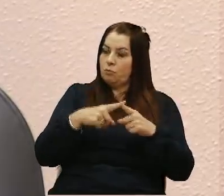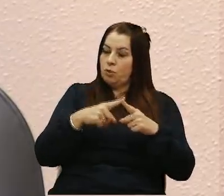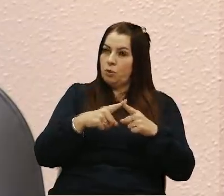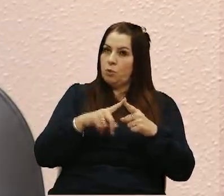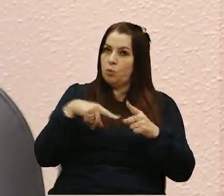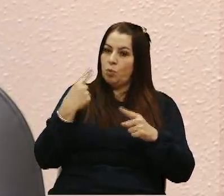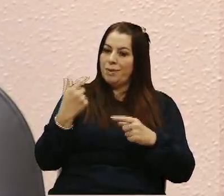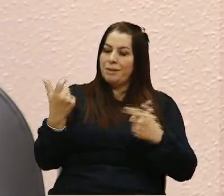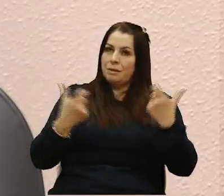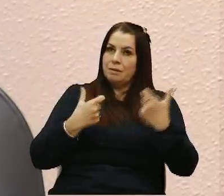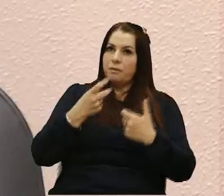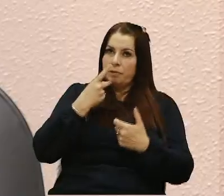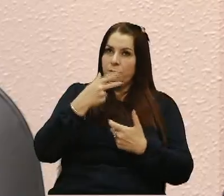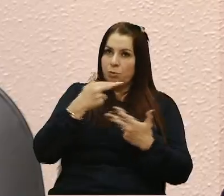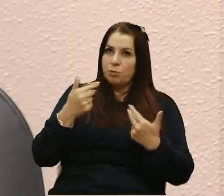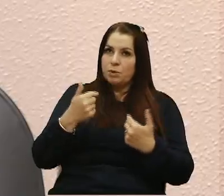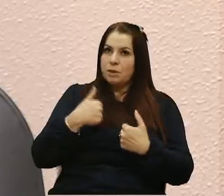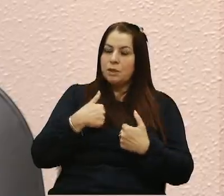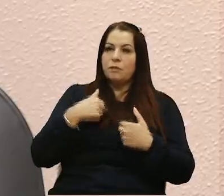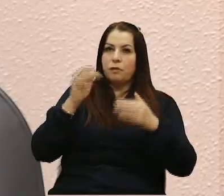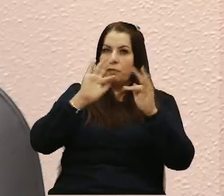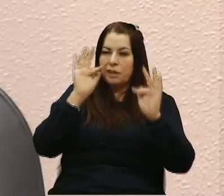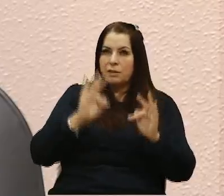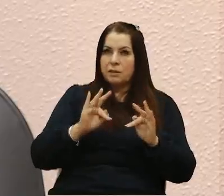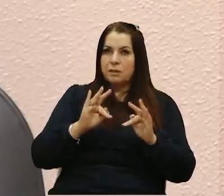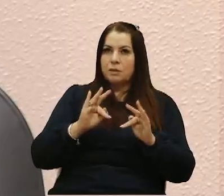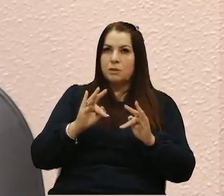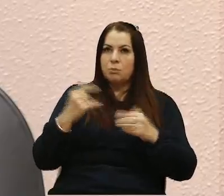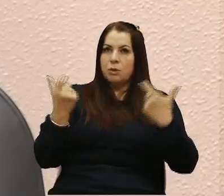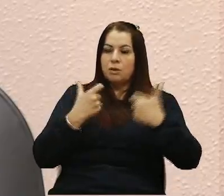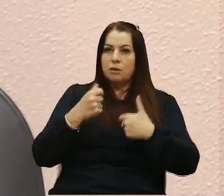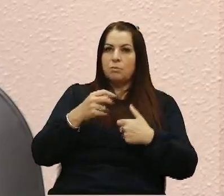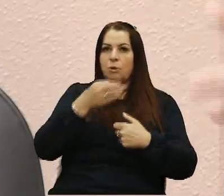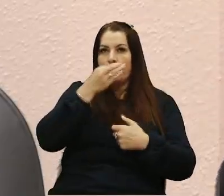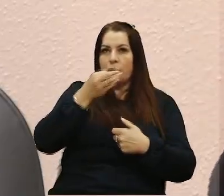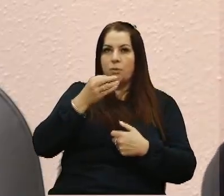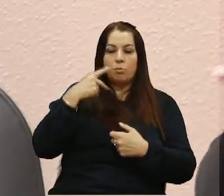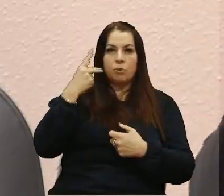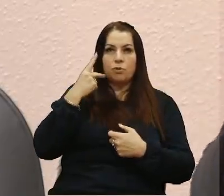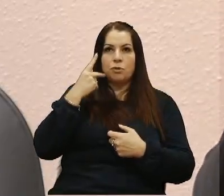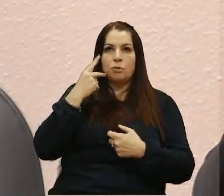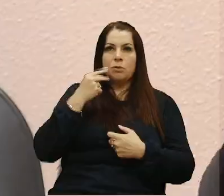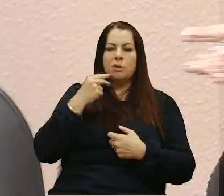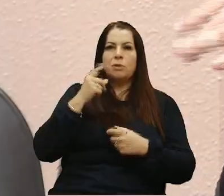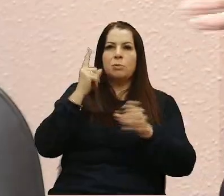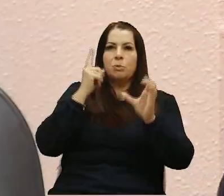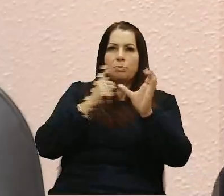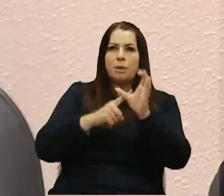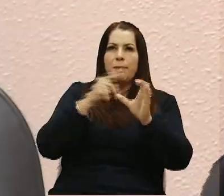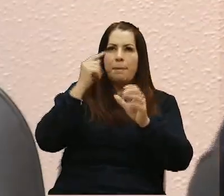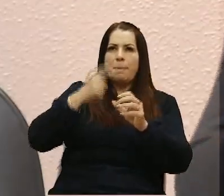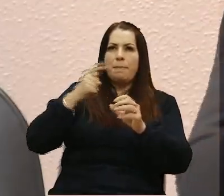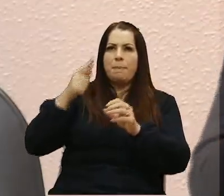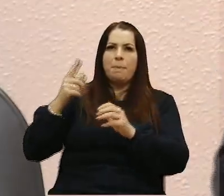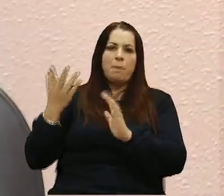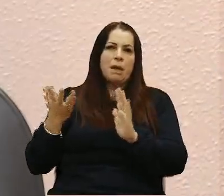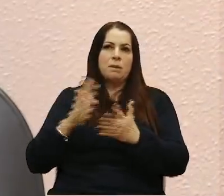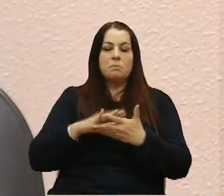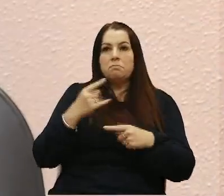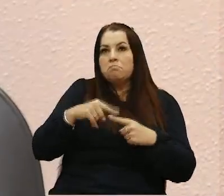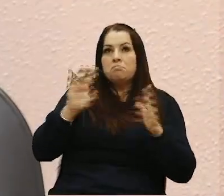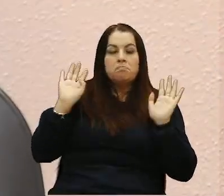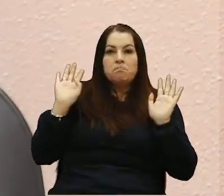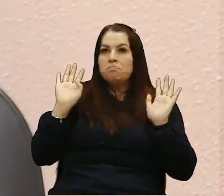nos atacam, eu vou te dizer uma coisa, eu fico feliz quando me atacam pela minha posição política. Sou comunista, não sei o quê, porque